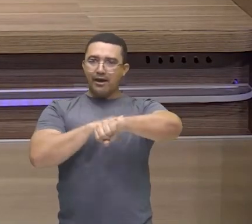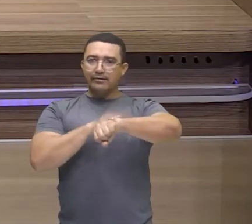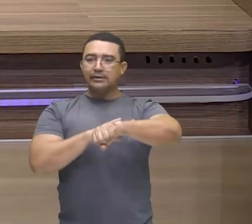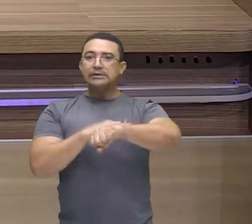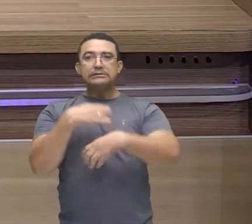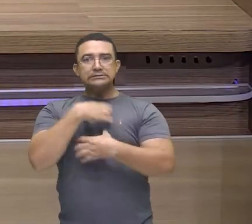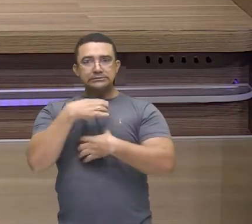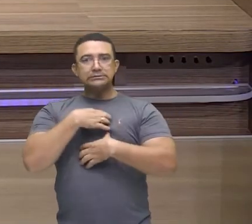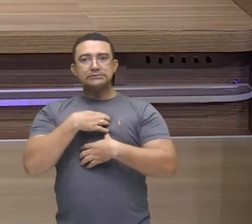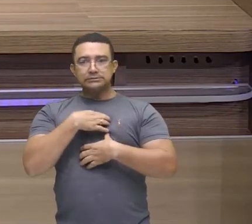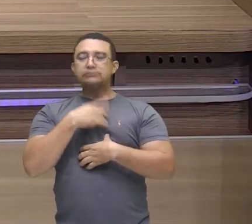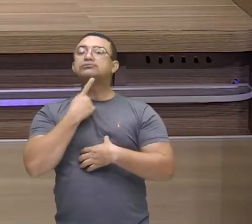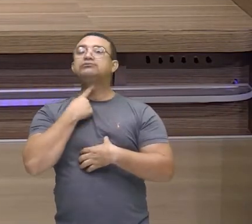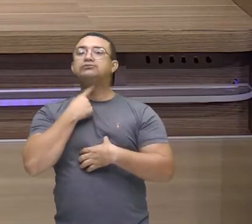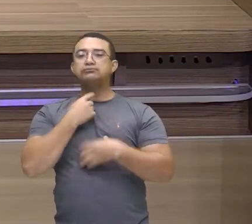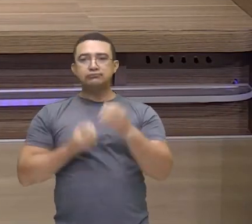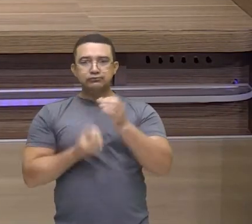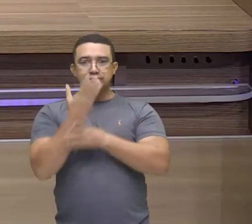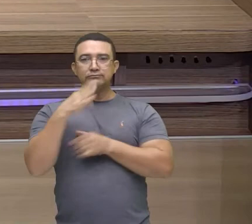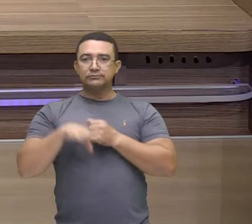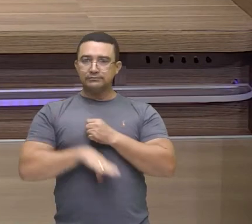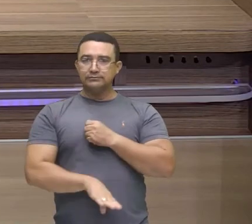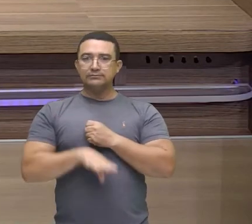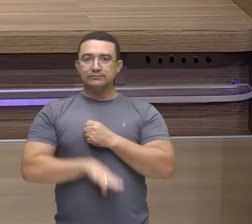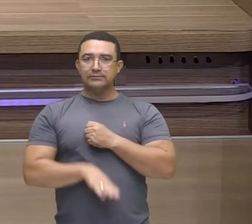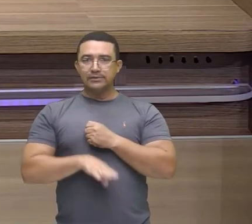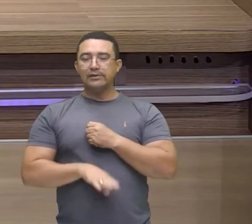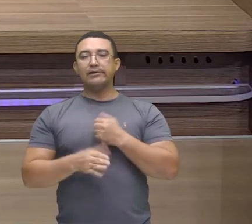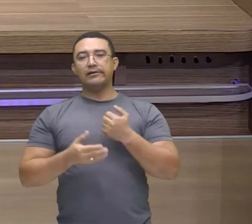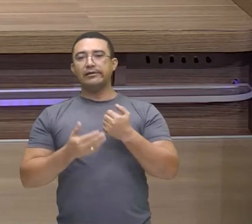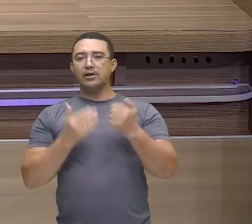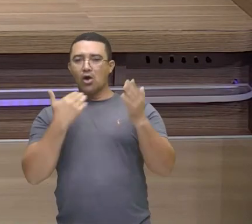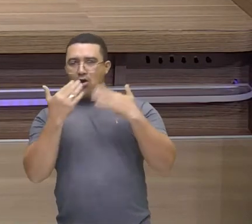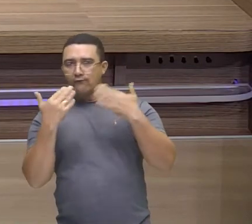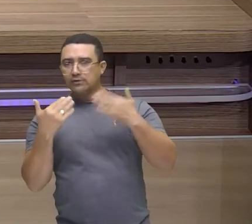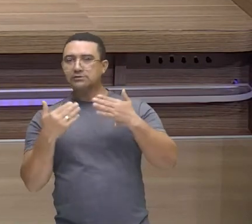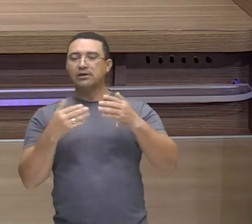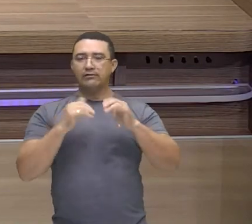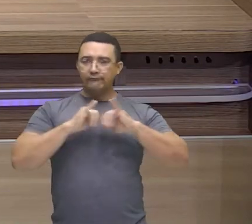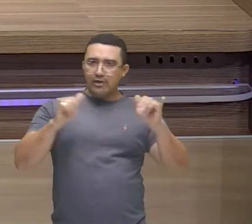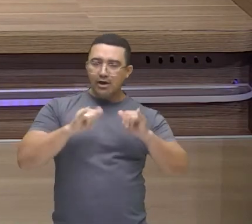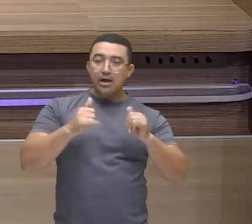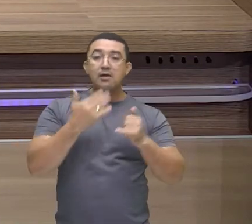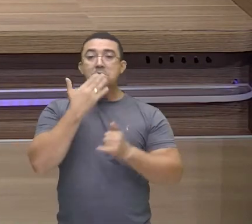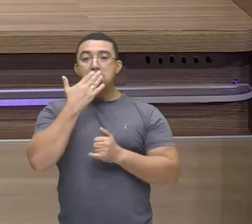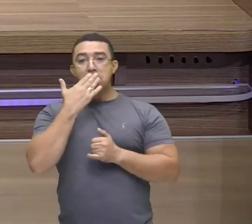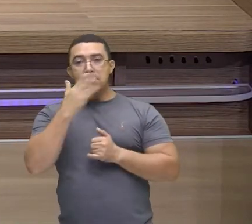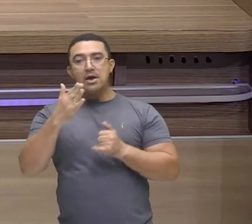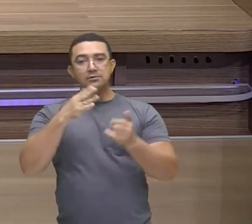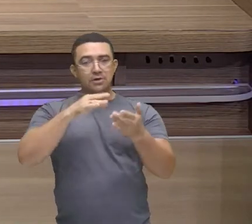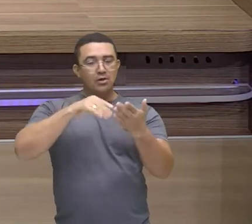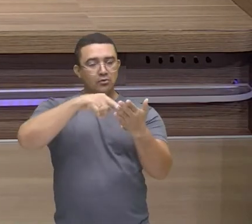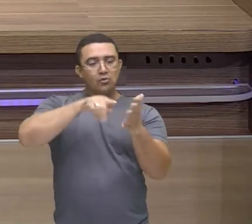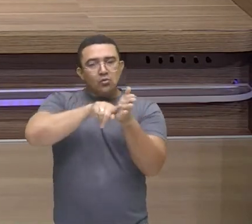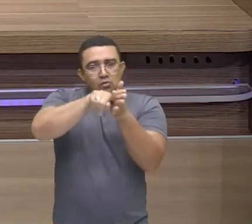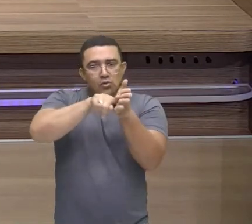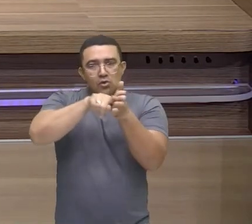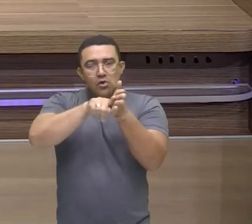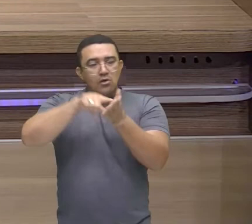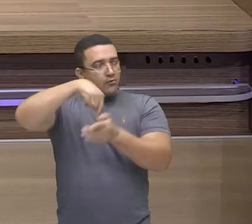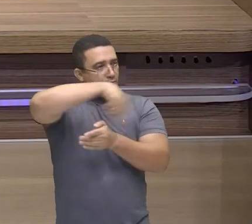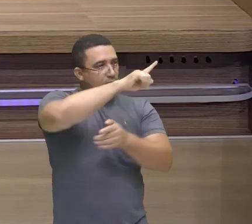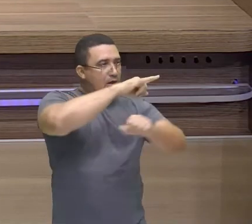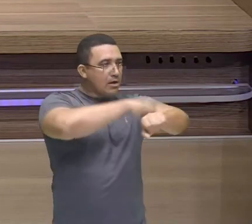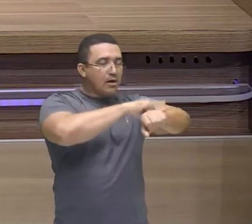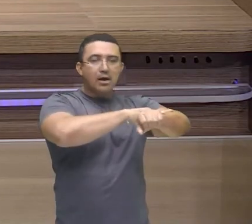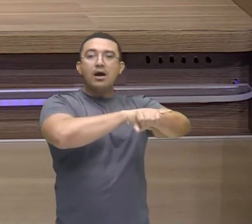para atrás de remédio. Aí a gente conversa, examina, quando a gente pede os exames, olha, vai fazer assim, ela vai no banheiro, quando ela volta, a